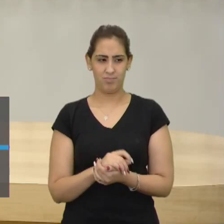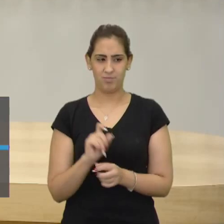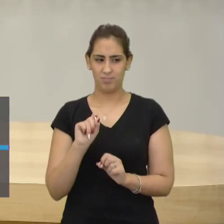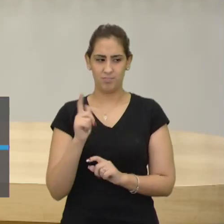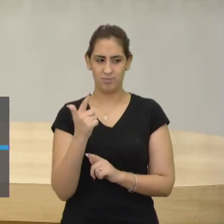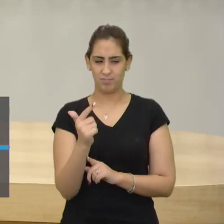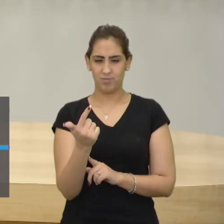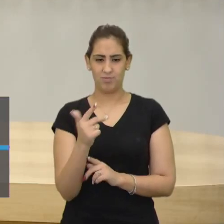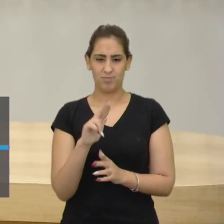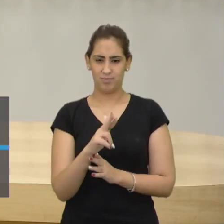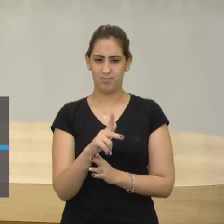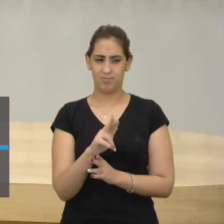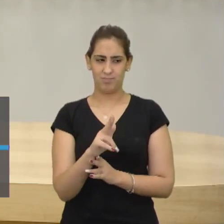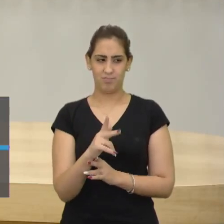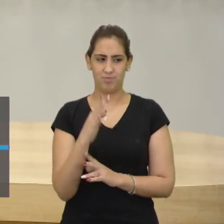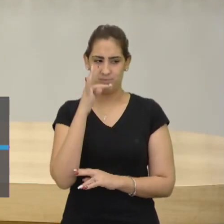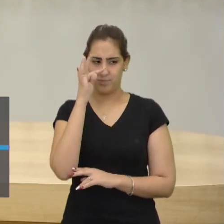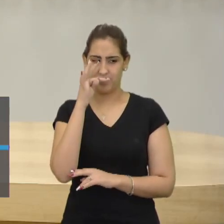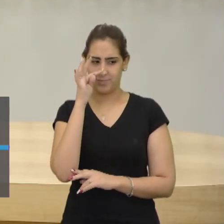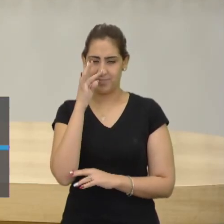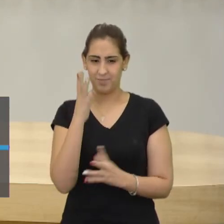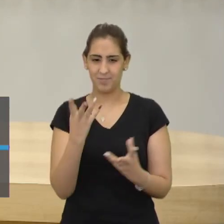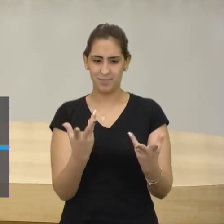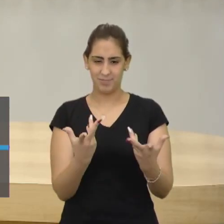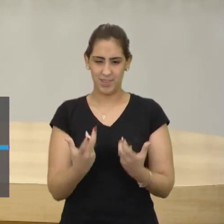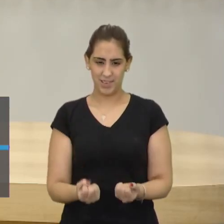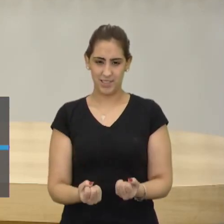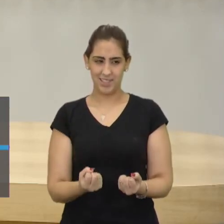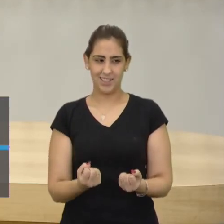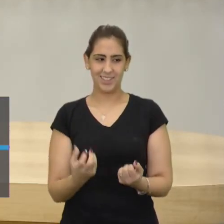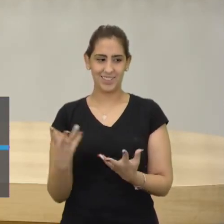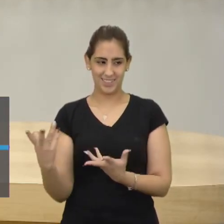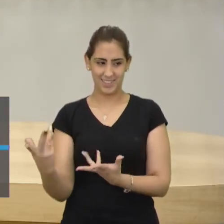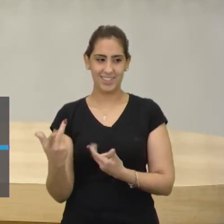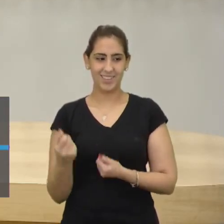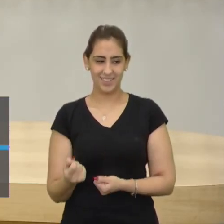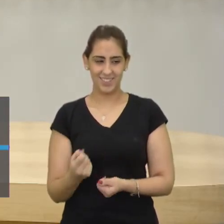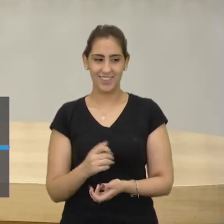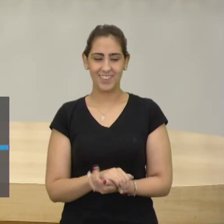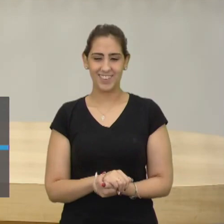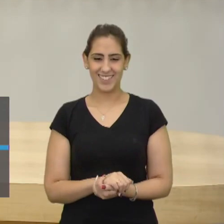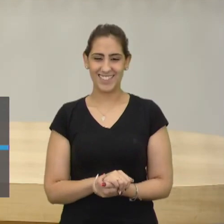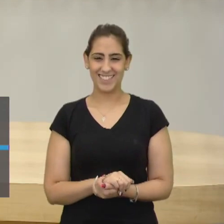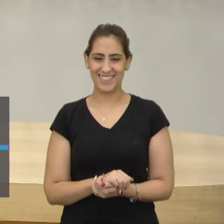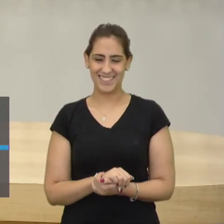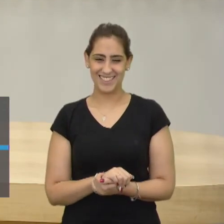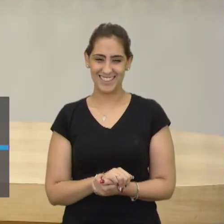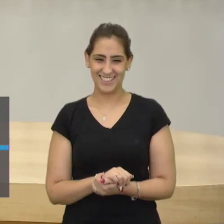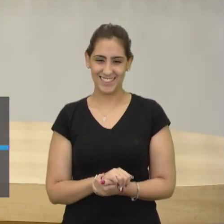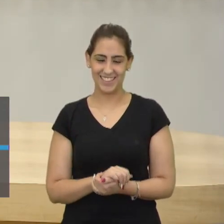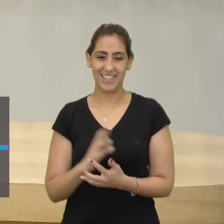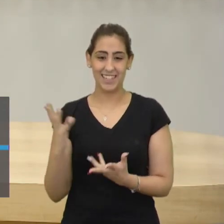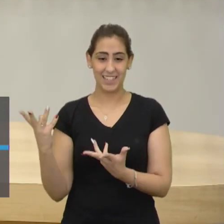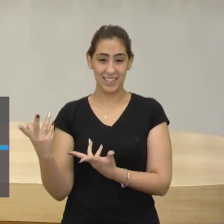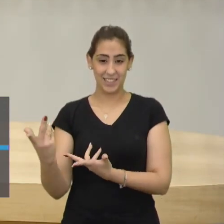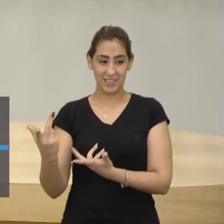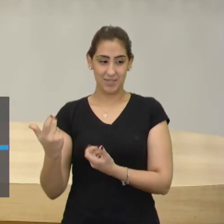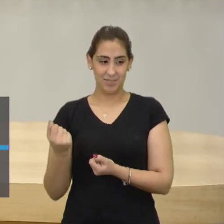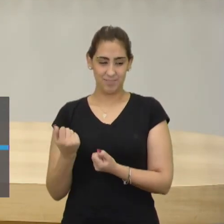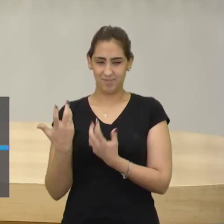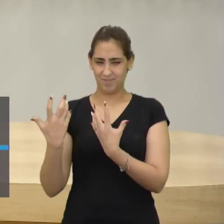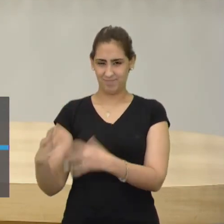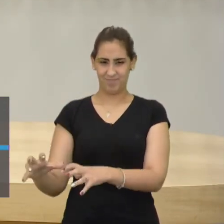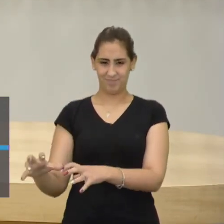daninha. O que é desejável. Porque daí tudo que é indesejável eu chamo de erva daninha.